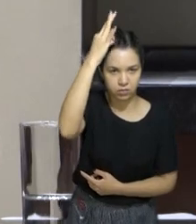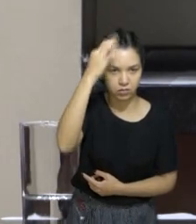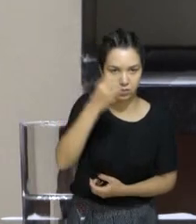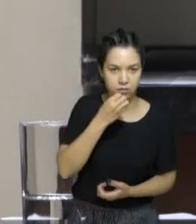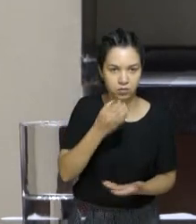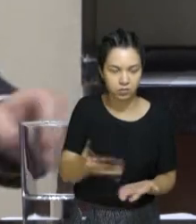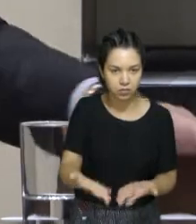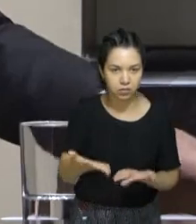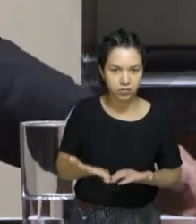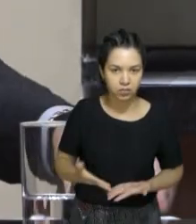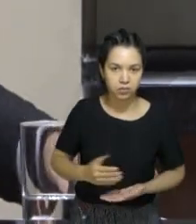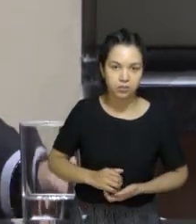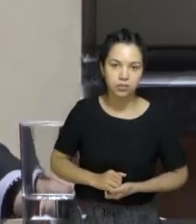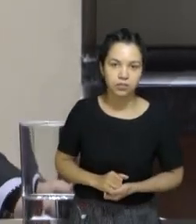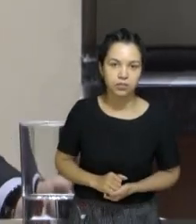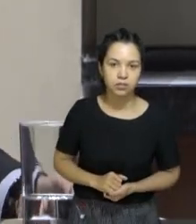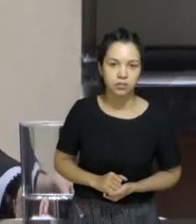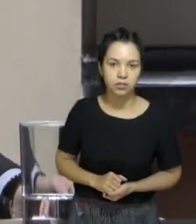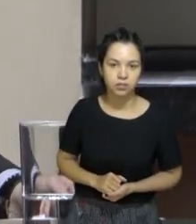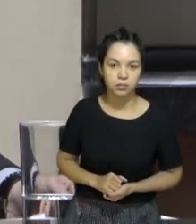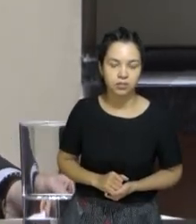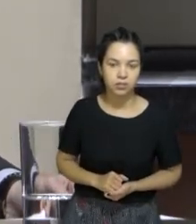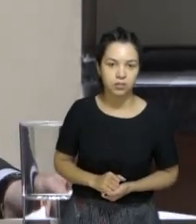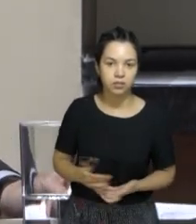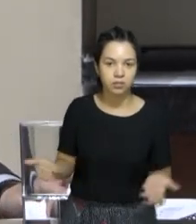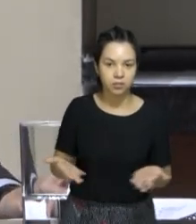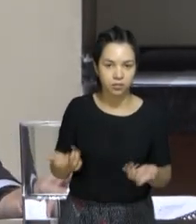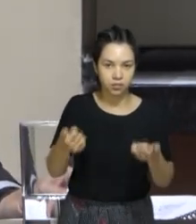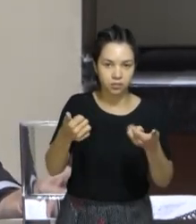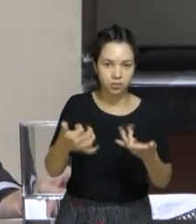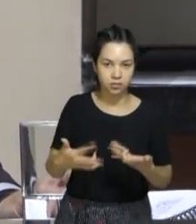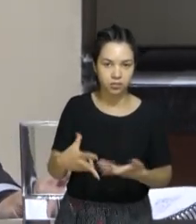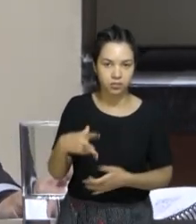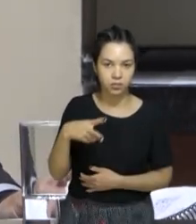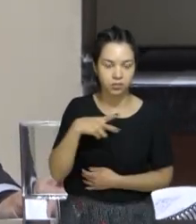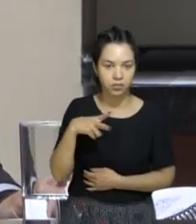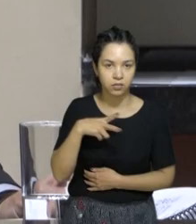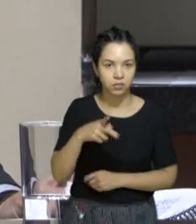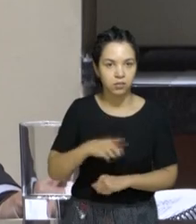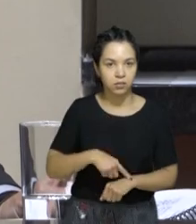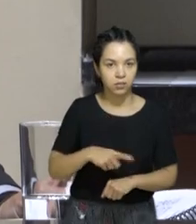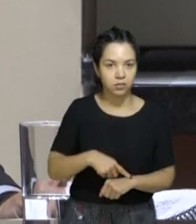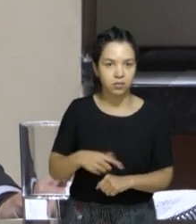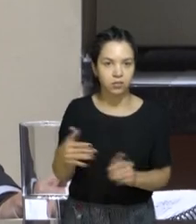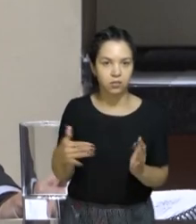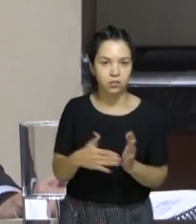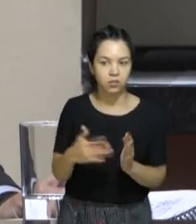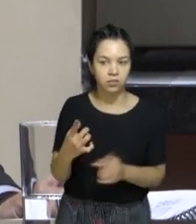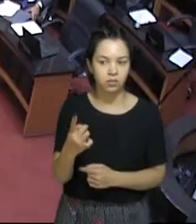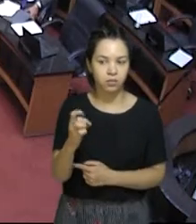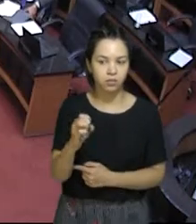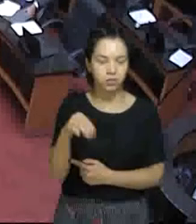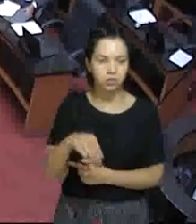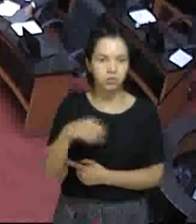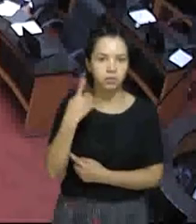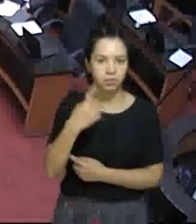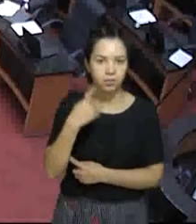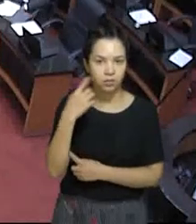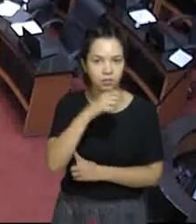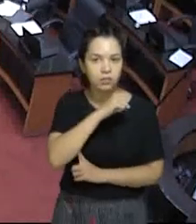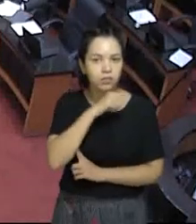casa. Agora sim, em explicações pessoais, pelo tempo de até 10 minutos, fará uso da palavra o deputado